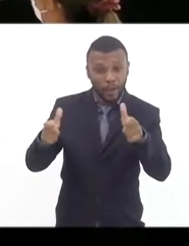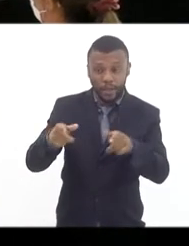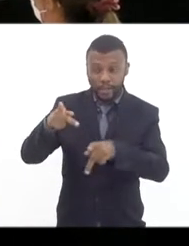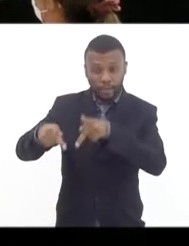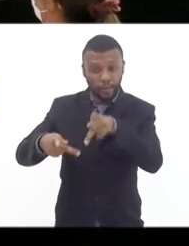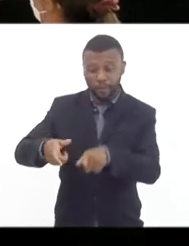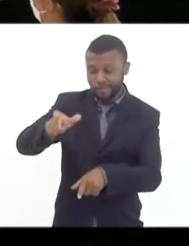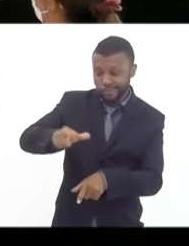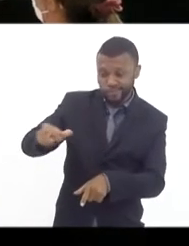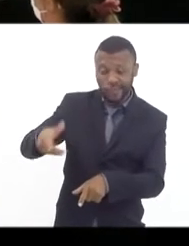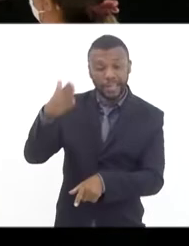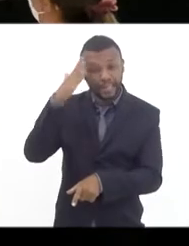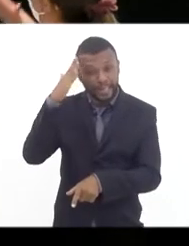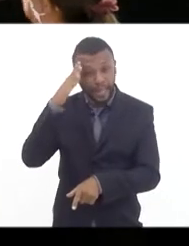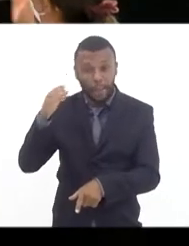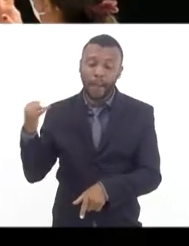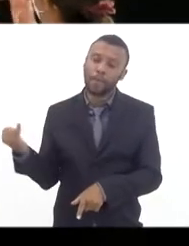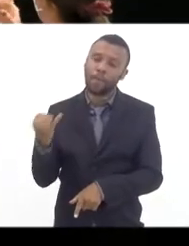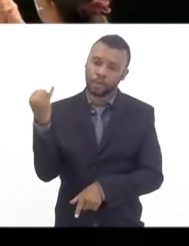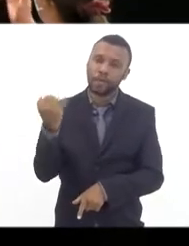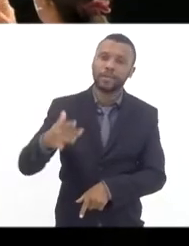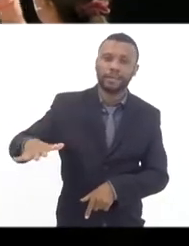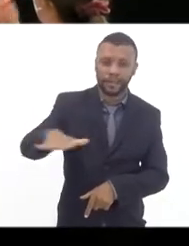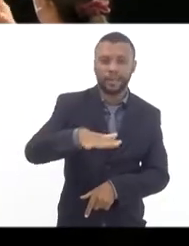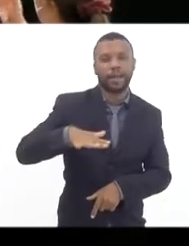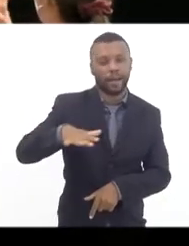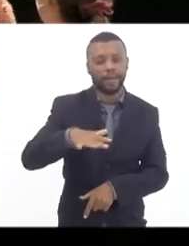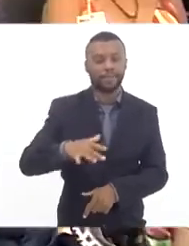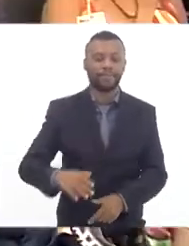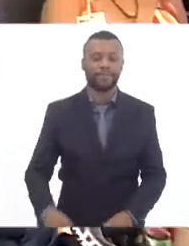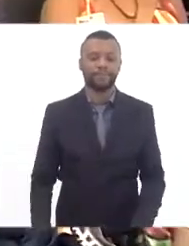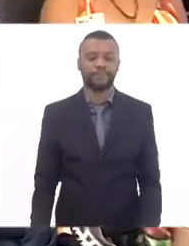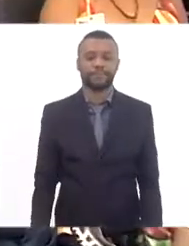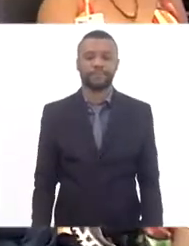de gente que sabe a importância daquele patrimônio. Né?